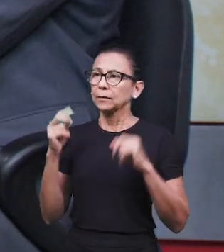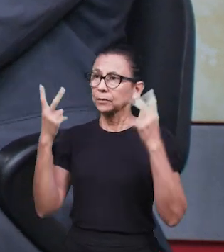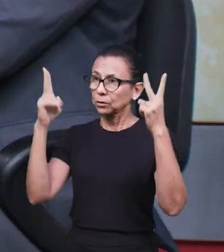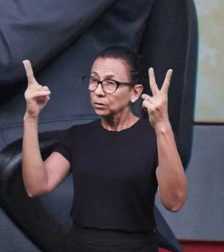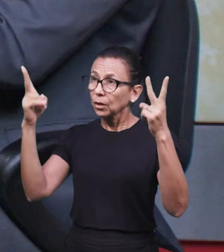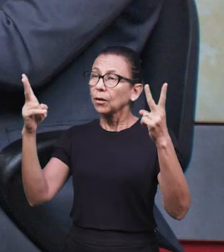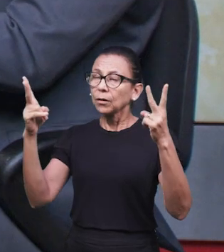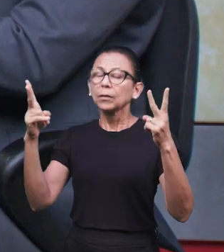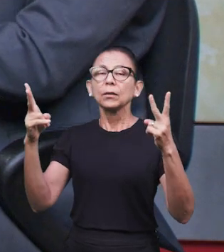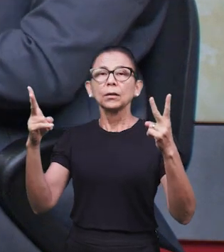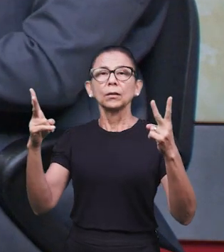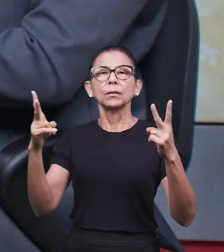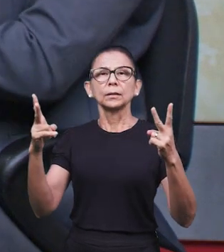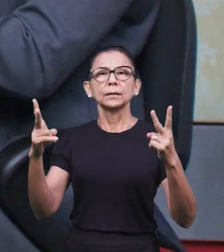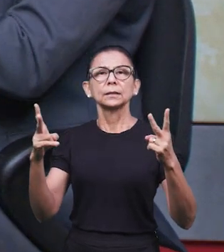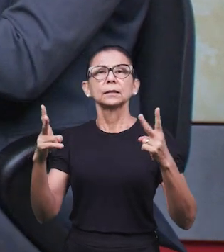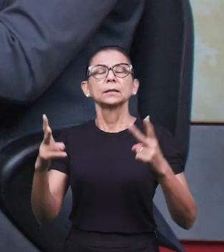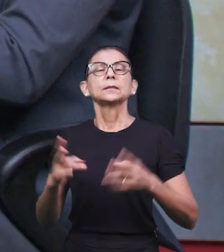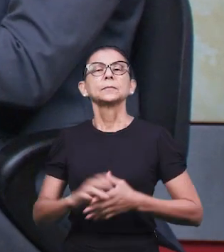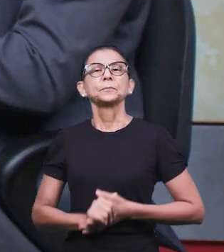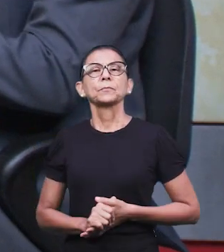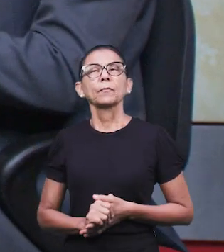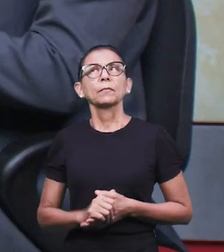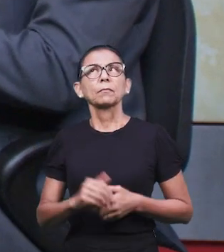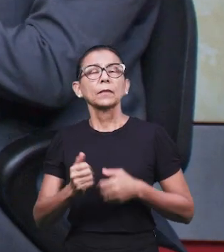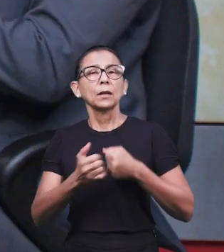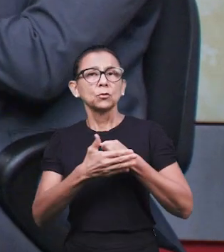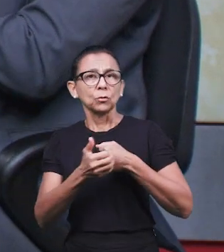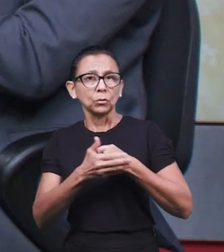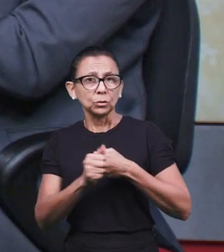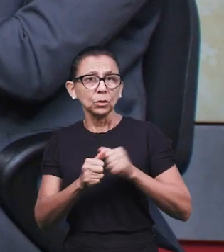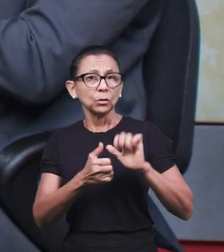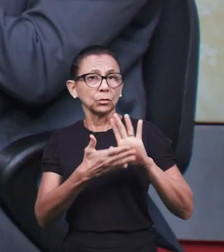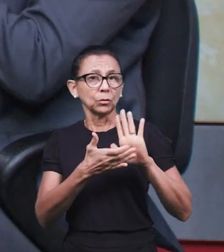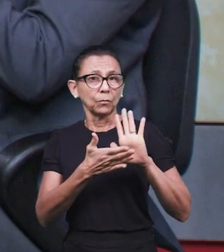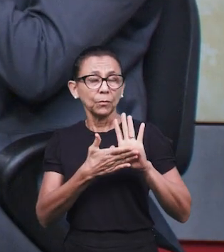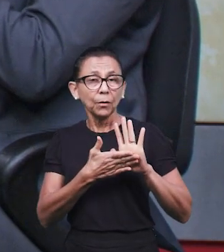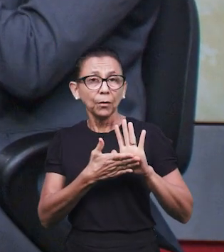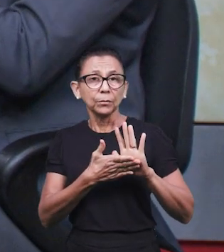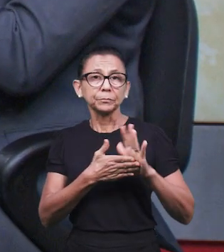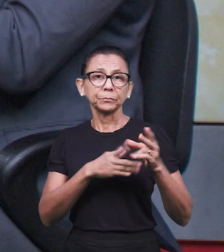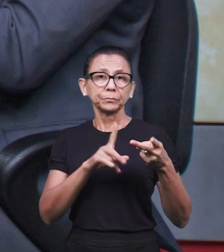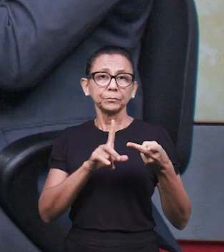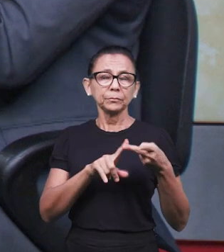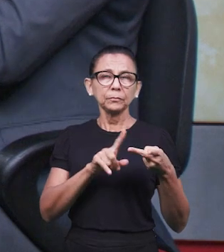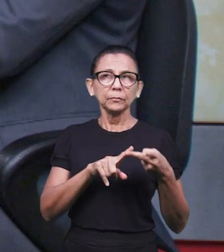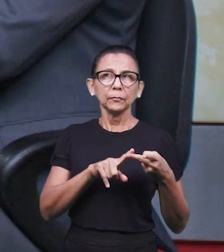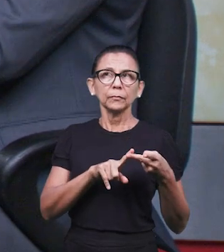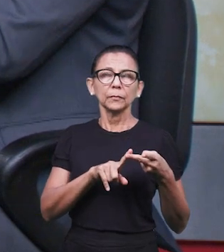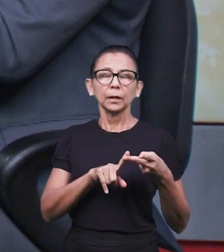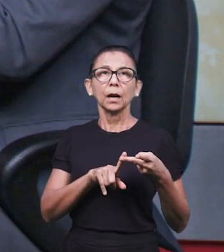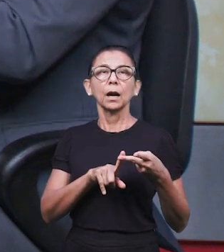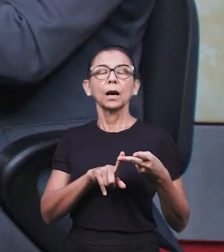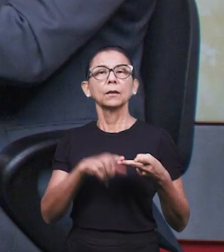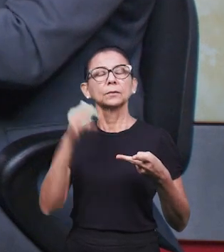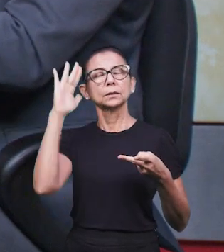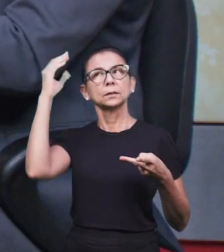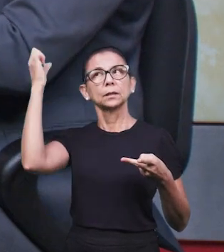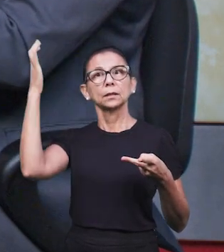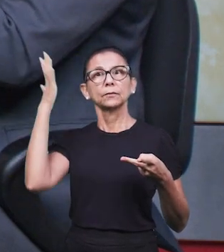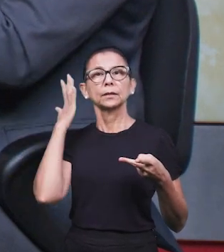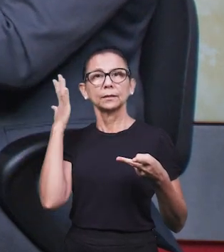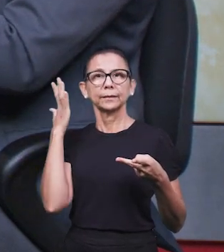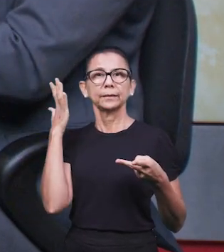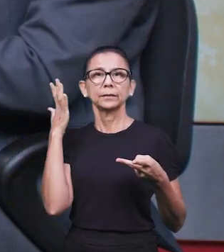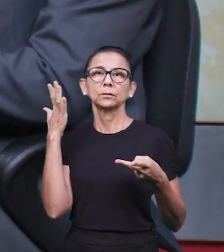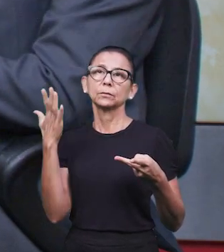vitória, ele está dando um louvor de contrição, de consolo. Quando você entende o momento do louvor revelado, isso ajuda